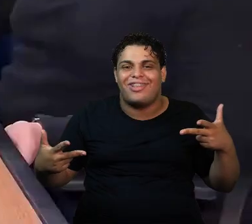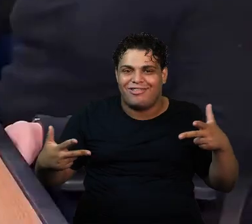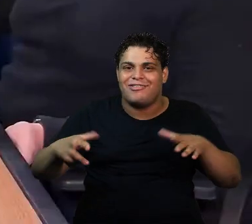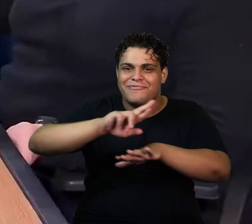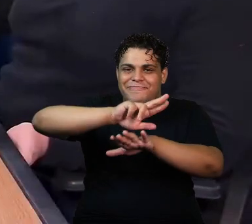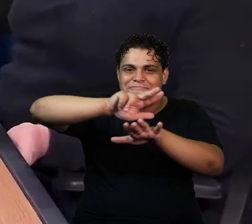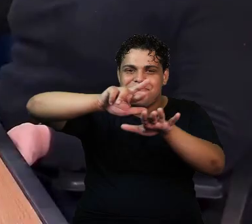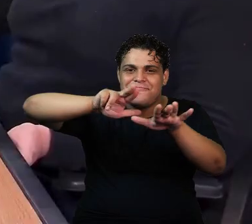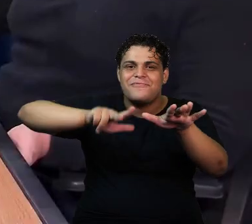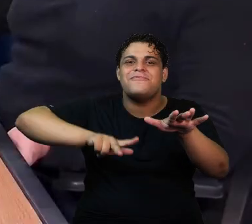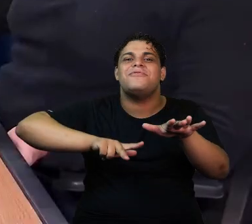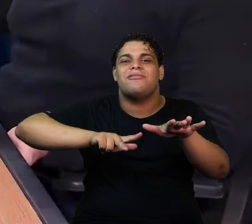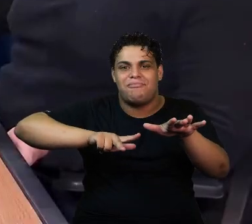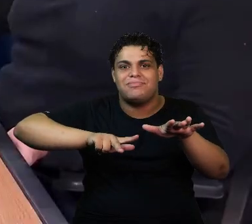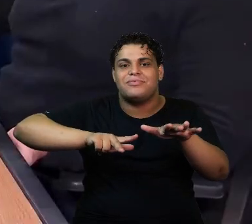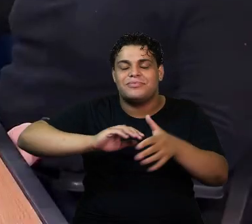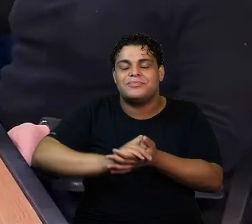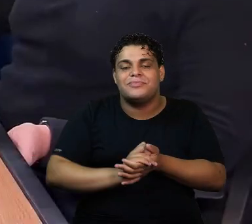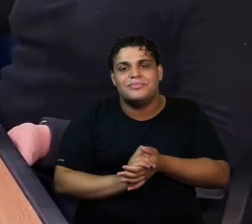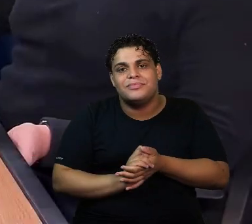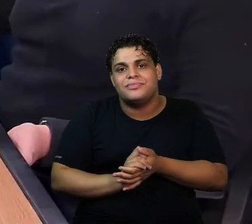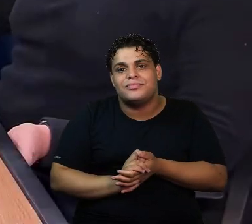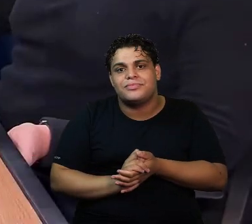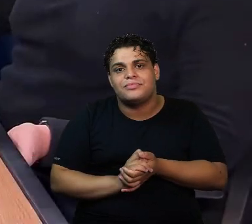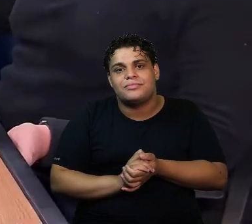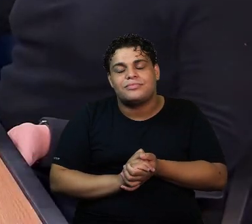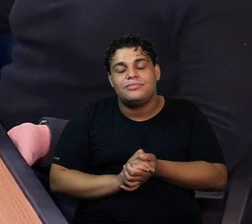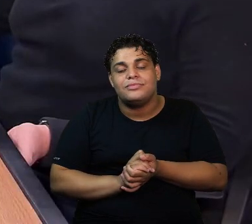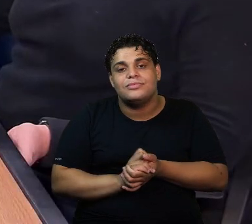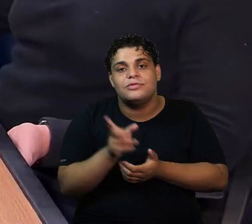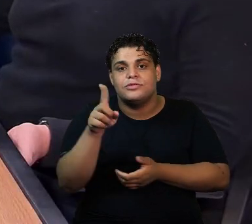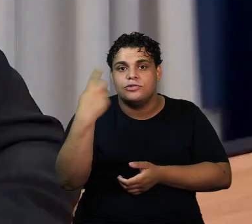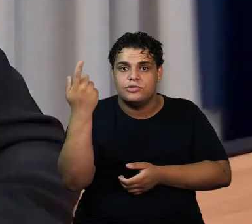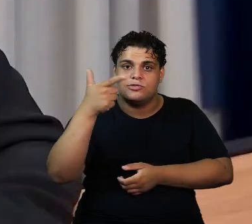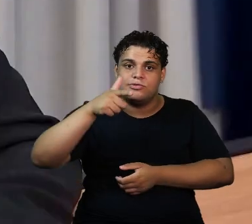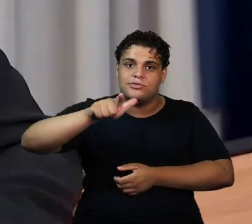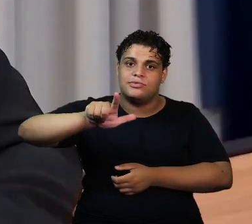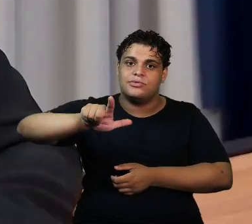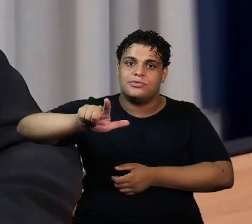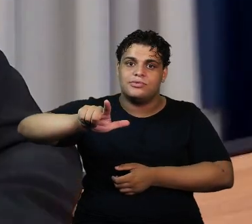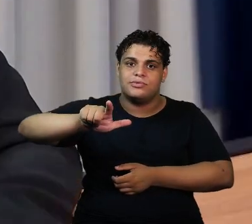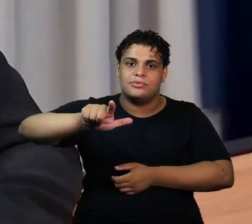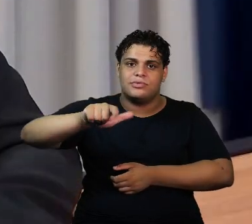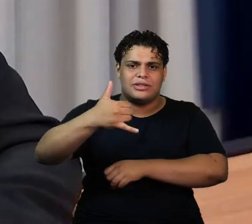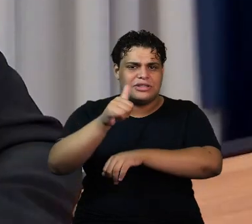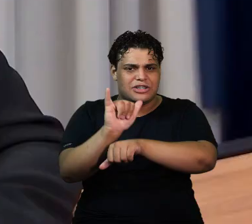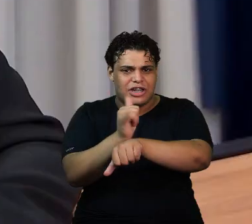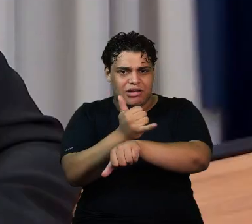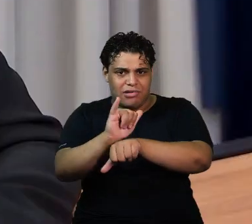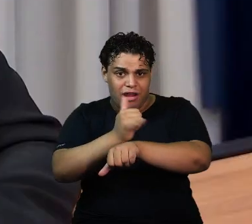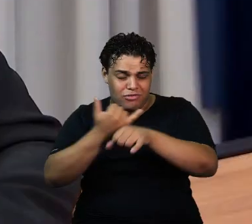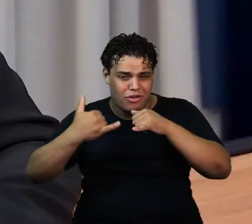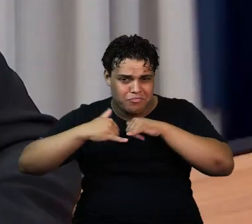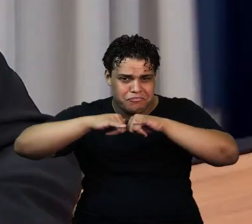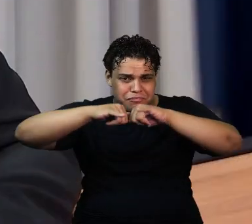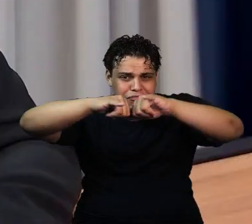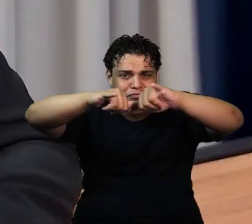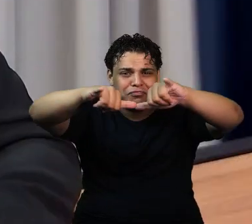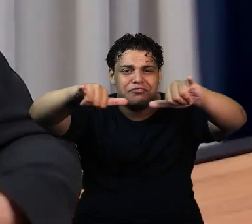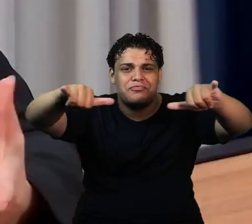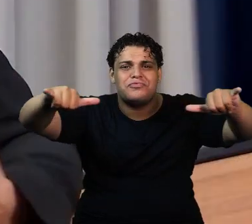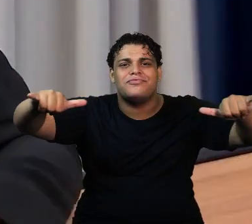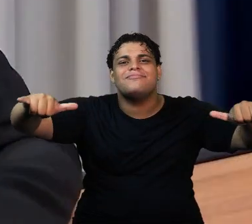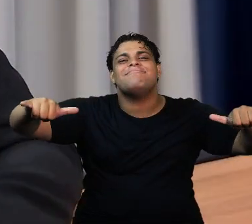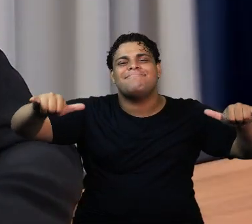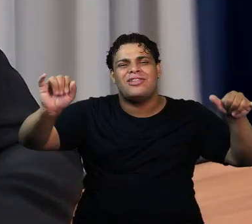como você acabou de falar dos pilares do projeto, a gente consegue atingir a muitas pessoas, né? Então, a gente tem